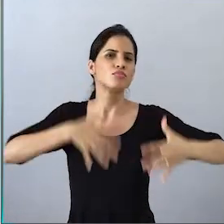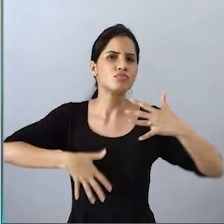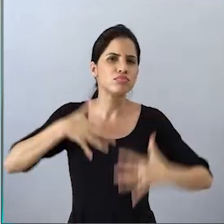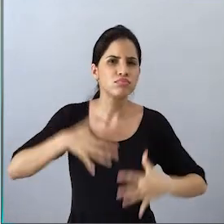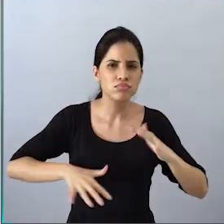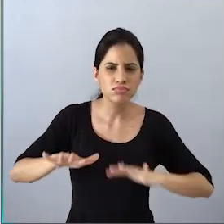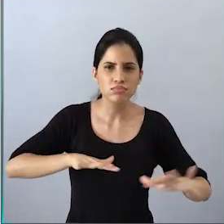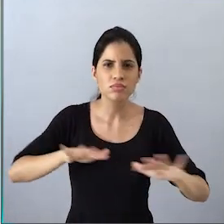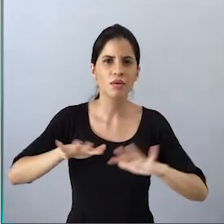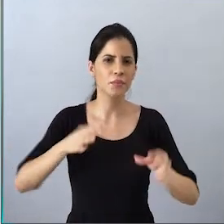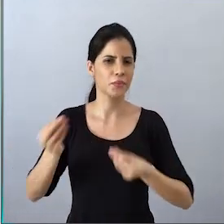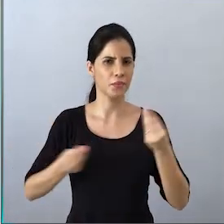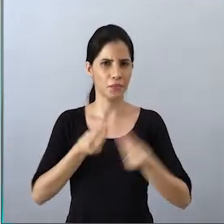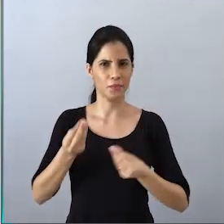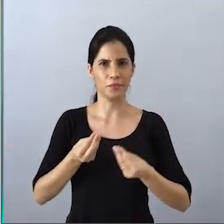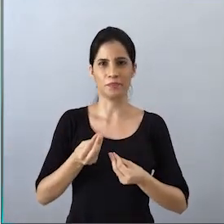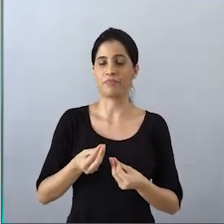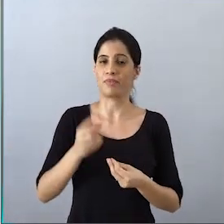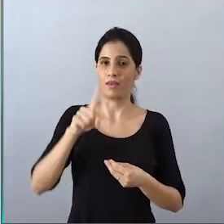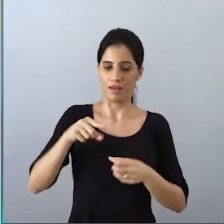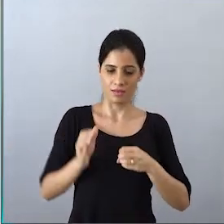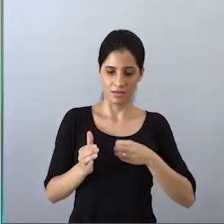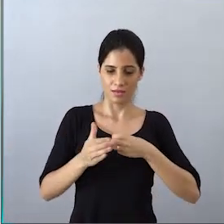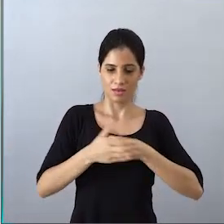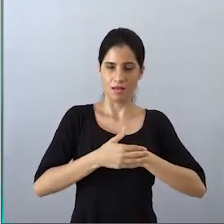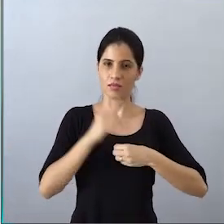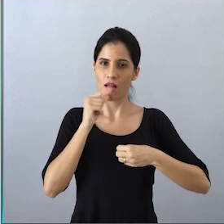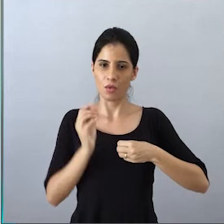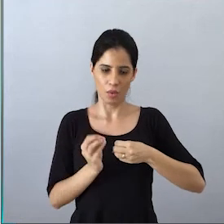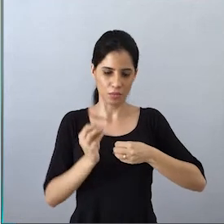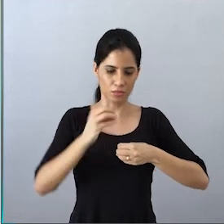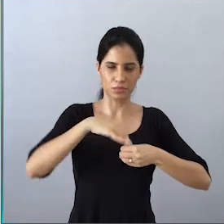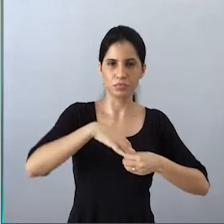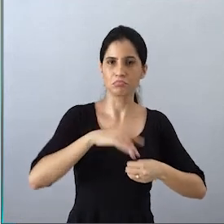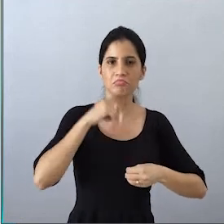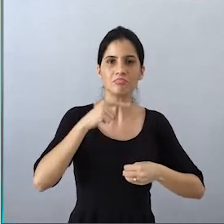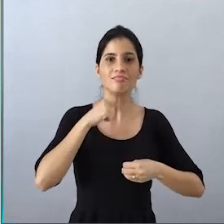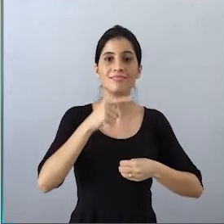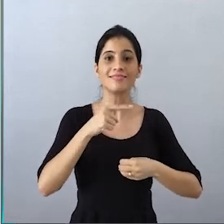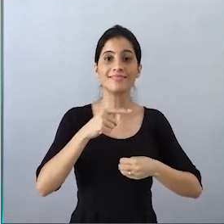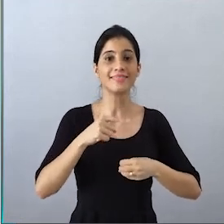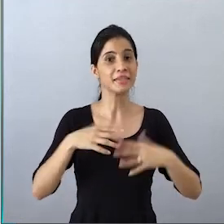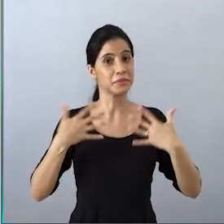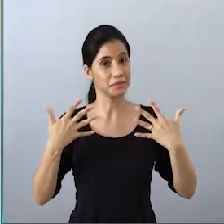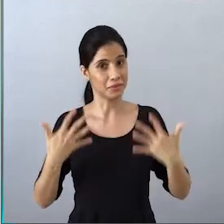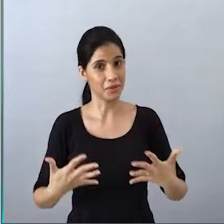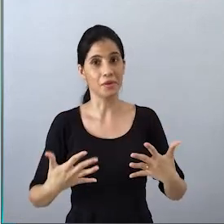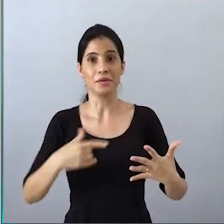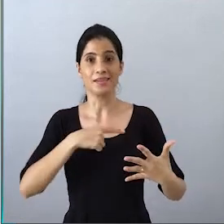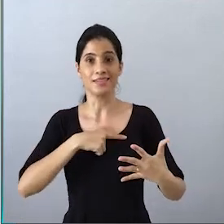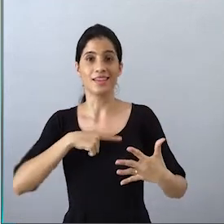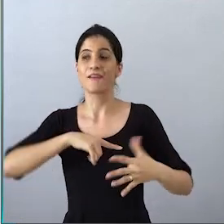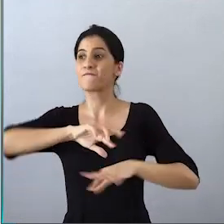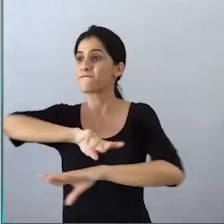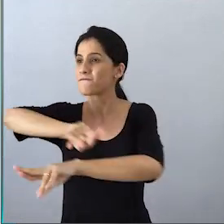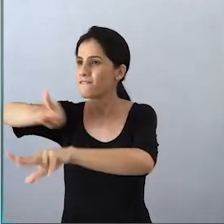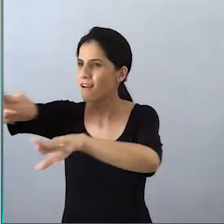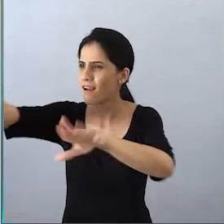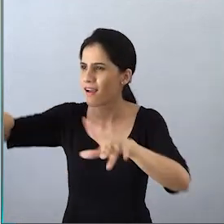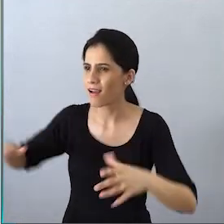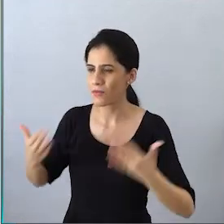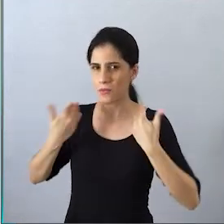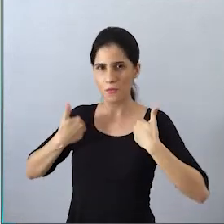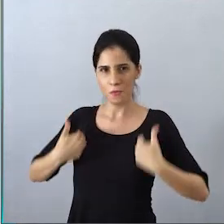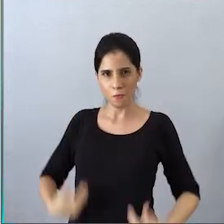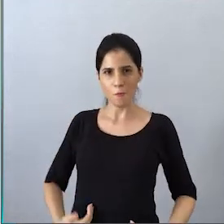tecido epitelial está associada à permeabilidade celular e aos seus complexos juncionais. Deste modo, além de substâncias